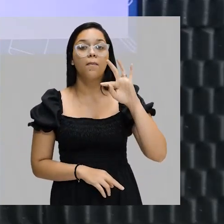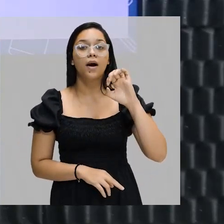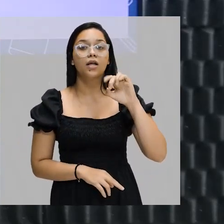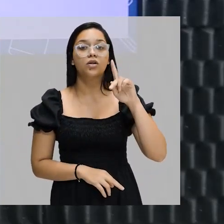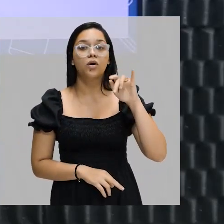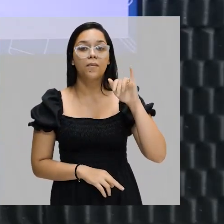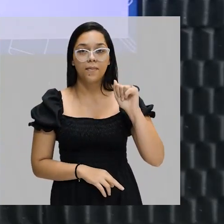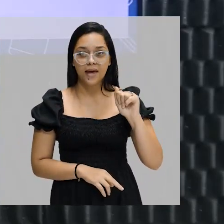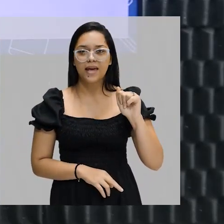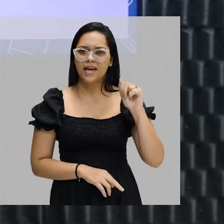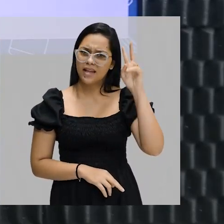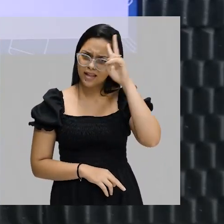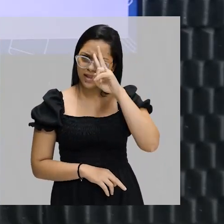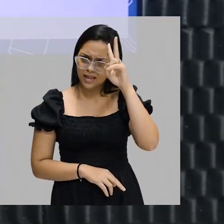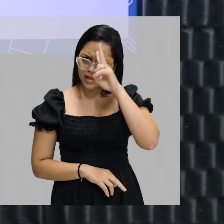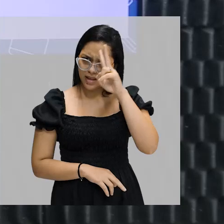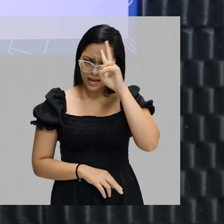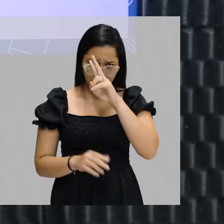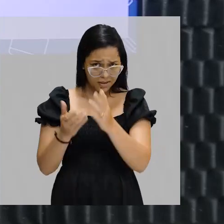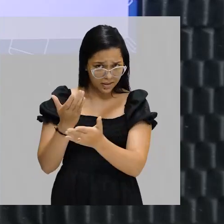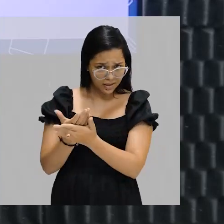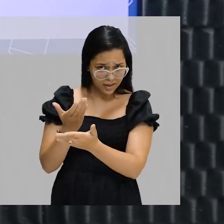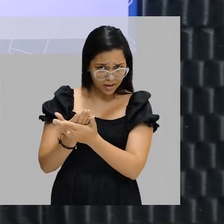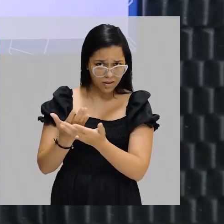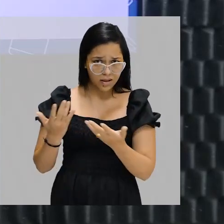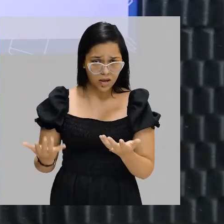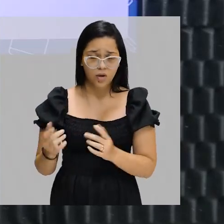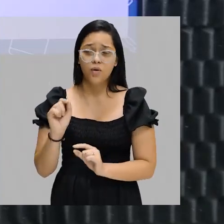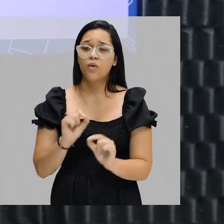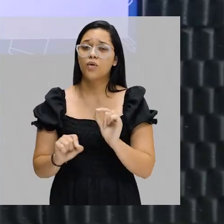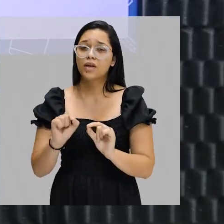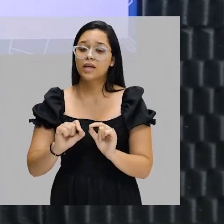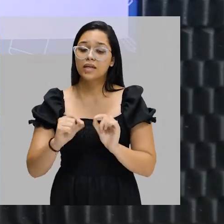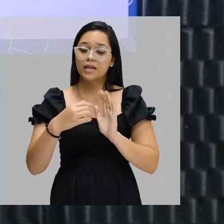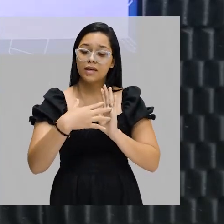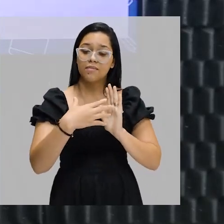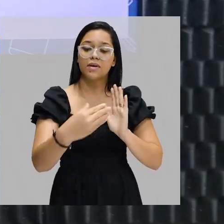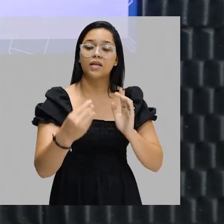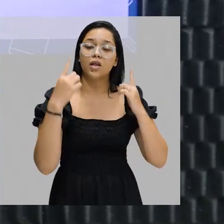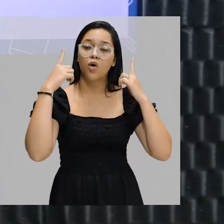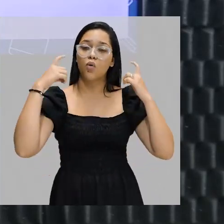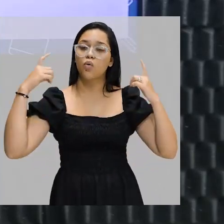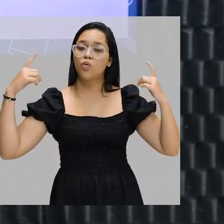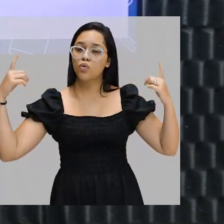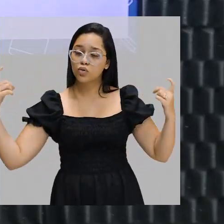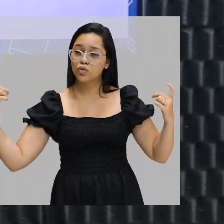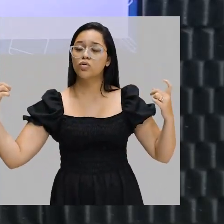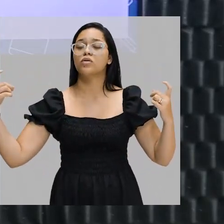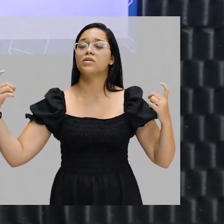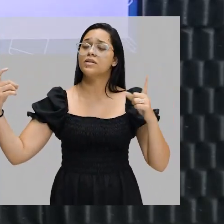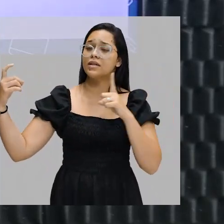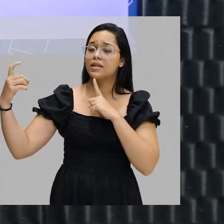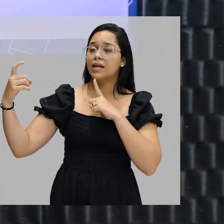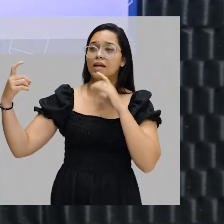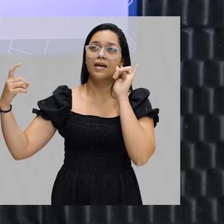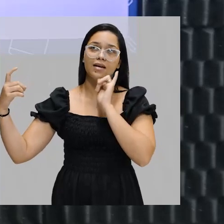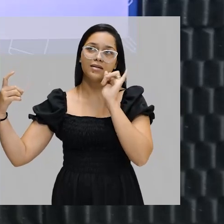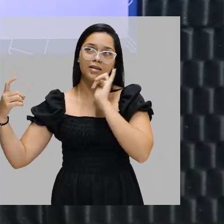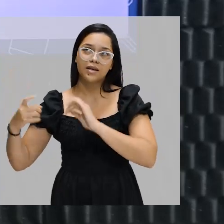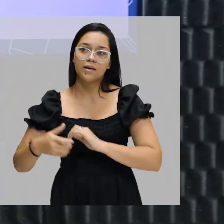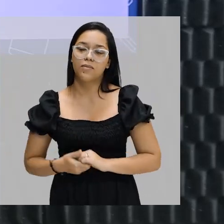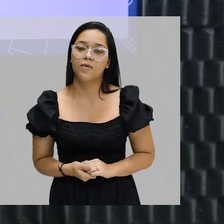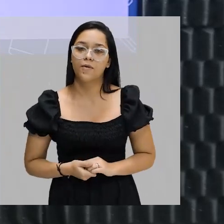onomatopeia lembra da onomatopeia é aquela que imita os sonhos que nós fazemos por exemplo